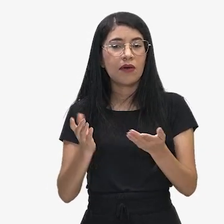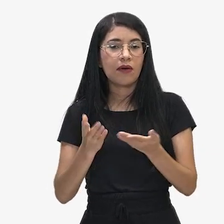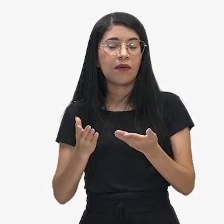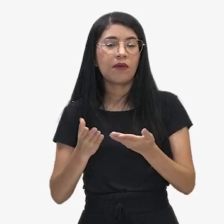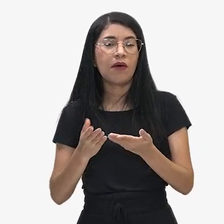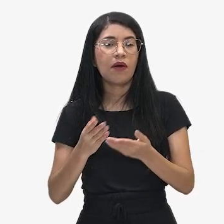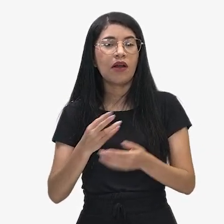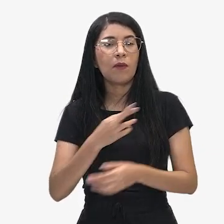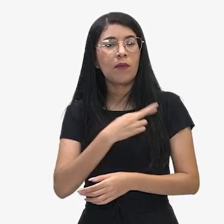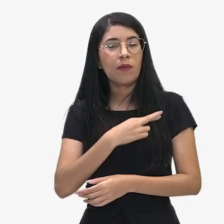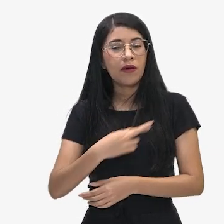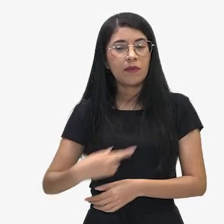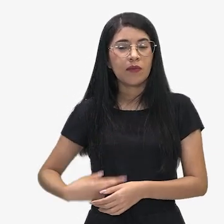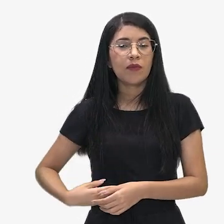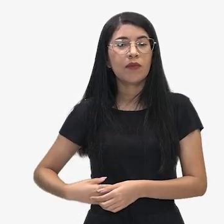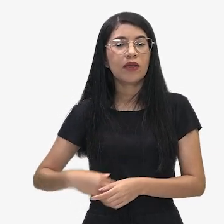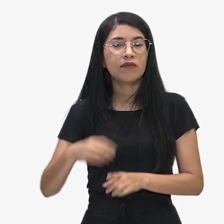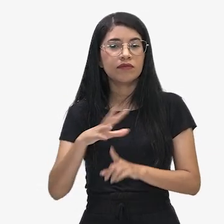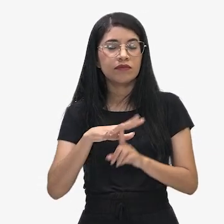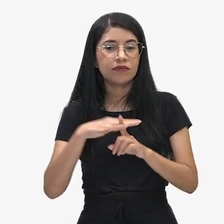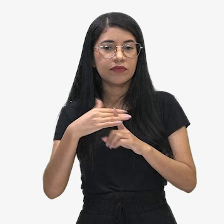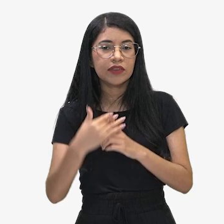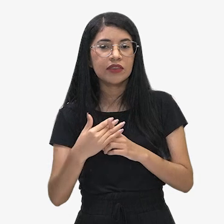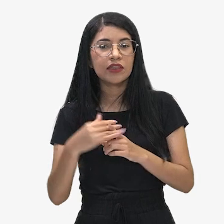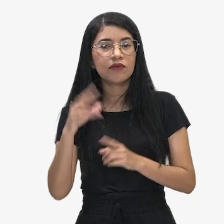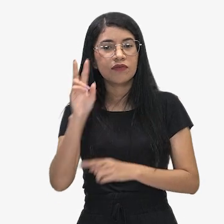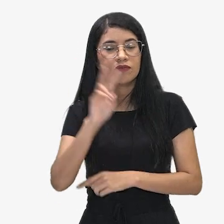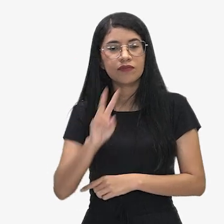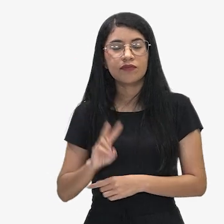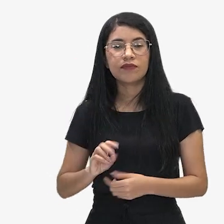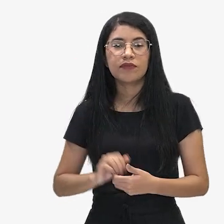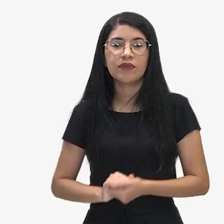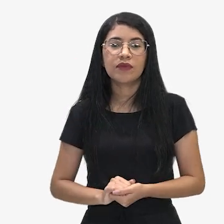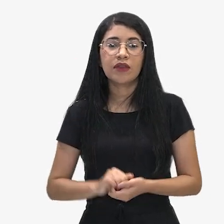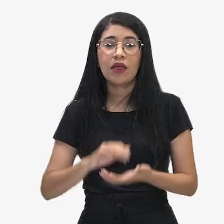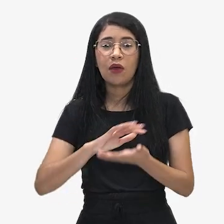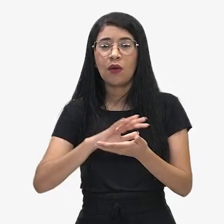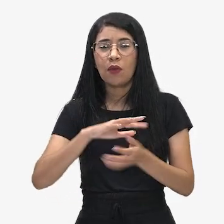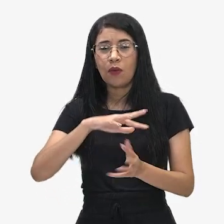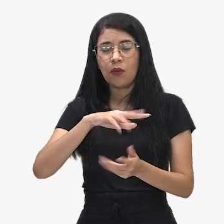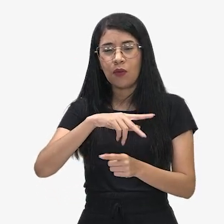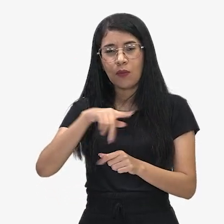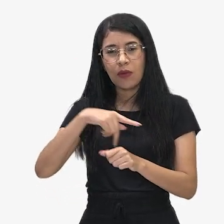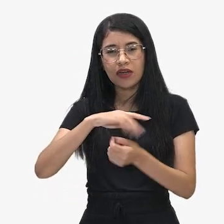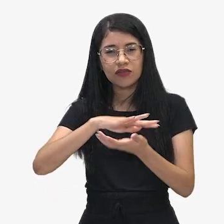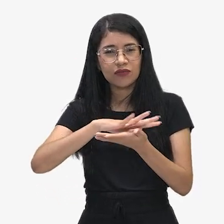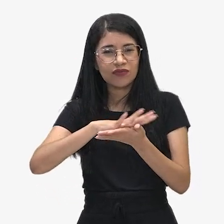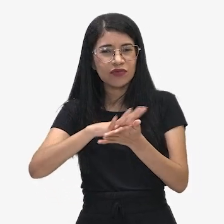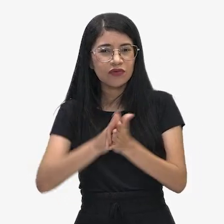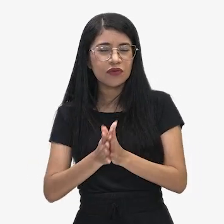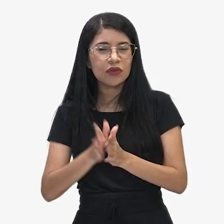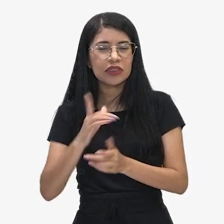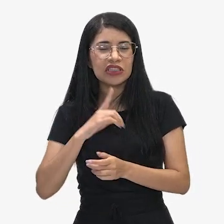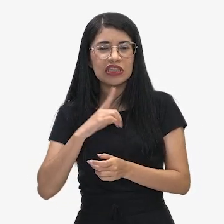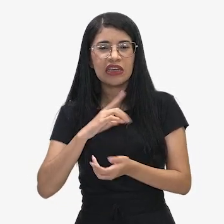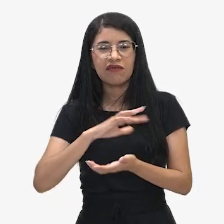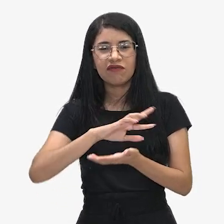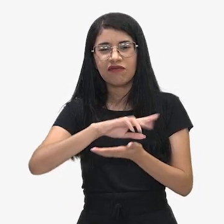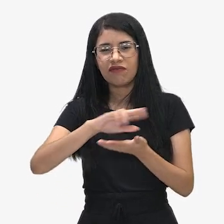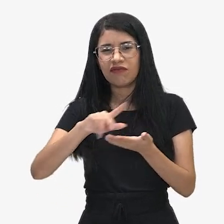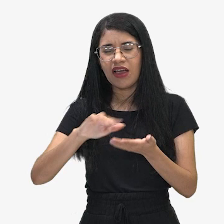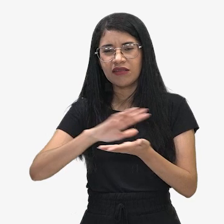República Socialista do Vietnã. O país ficou arrasado, o rastro de destruição no campo por causa das